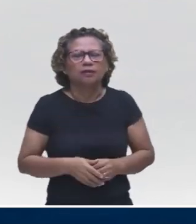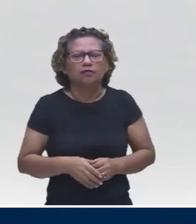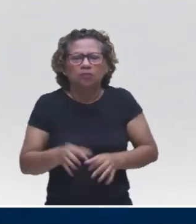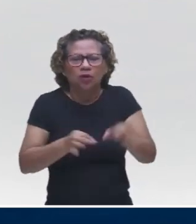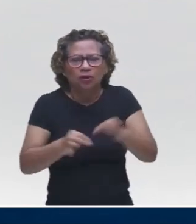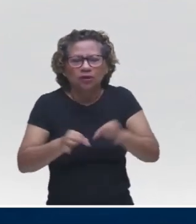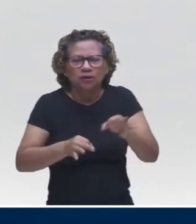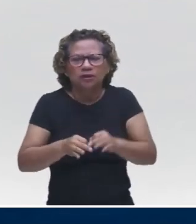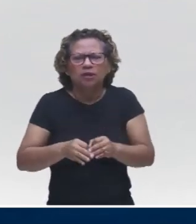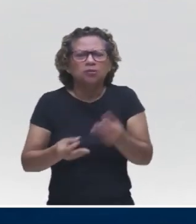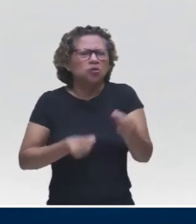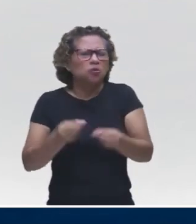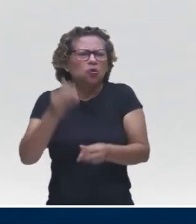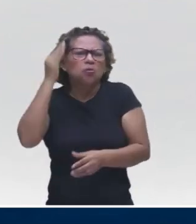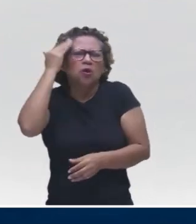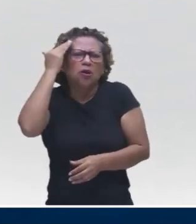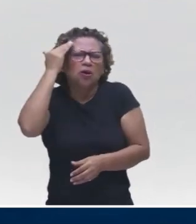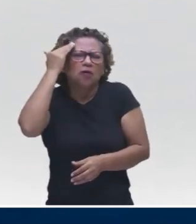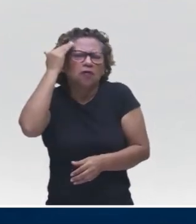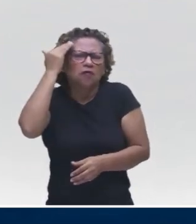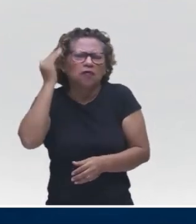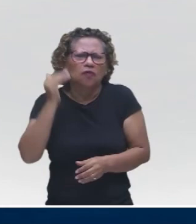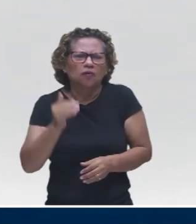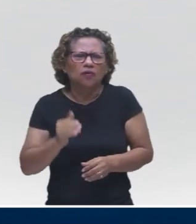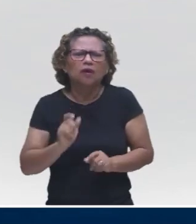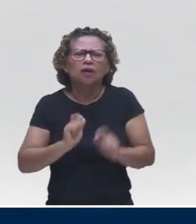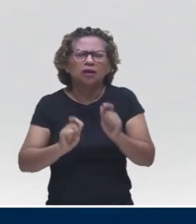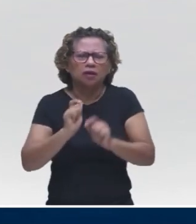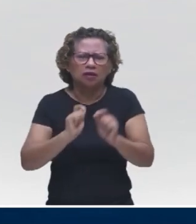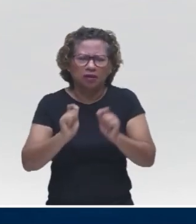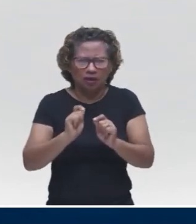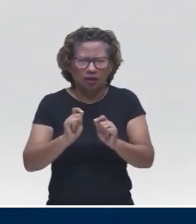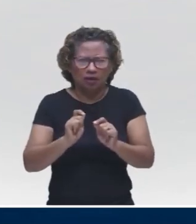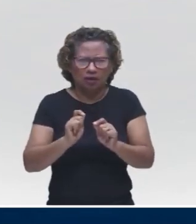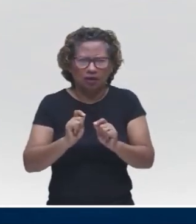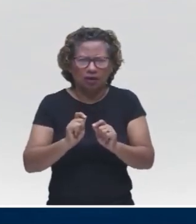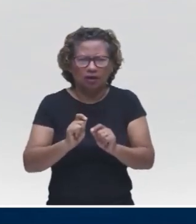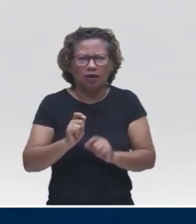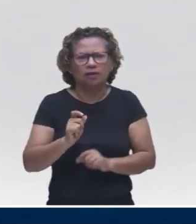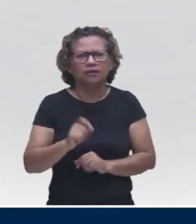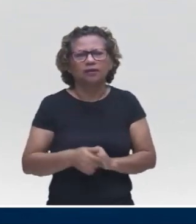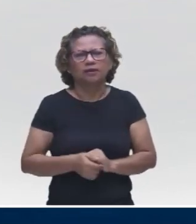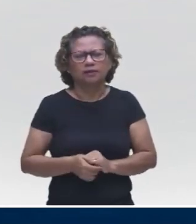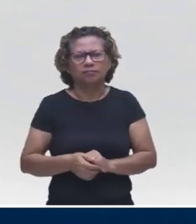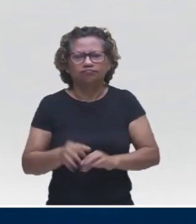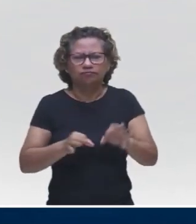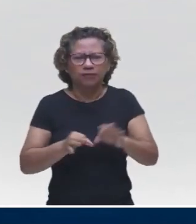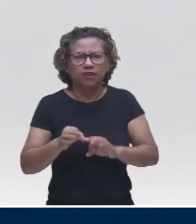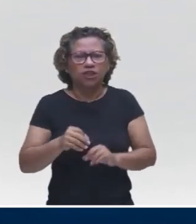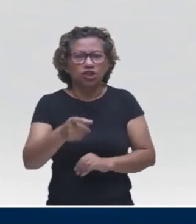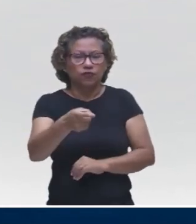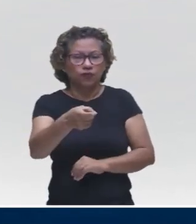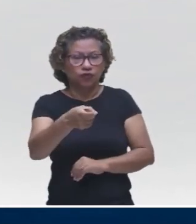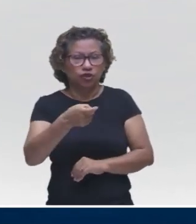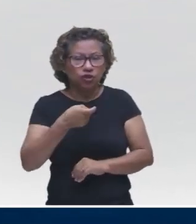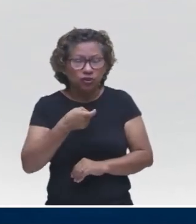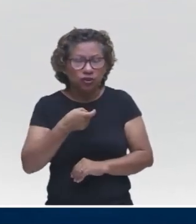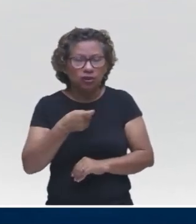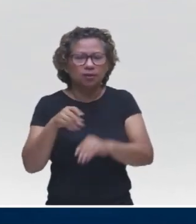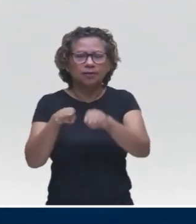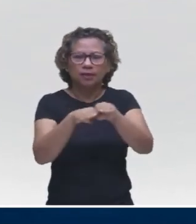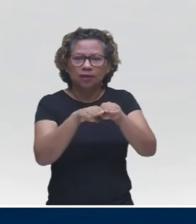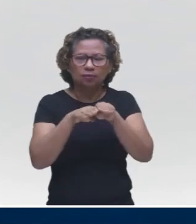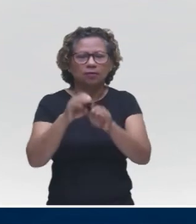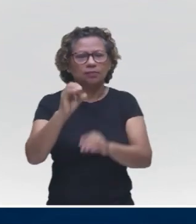sei, quando é que eu calculo o coeficiente linear? Quando x é igual a zero.